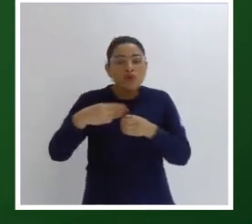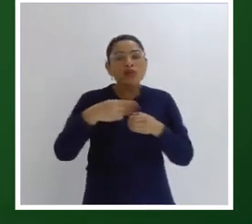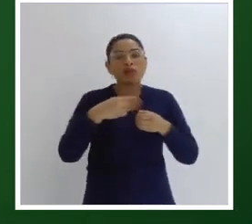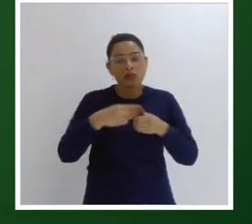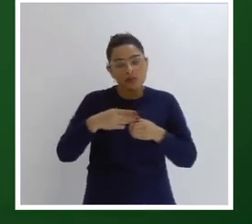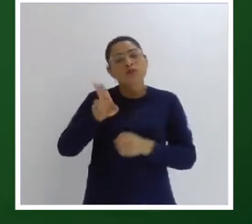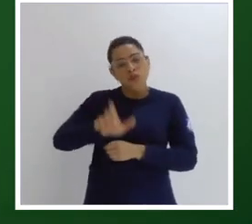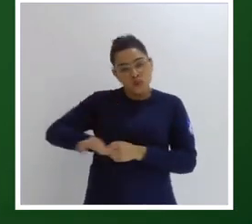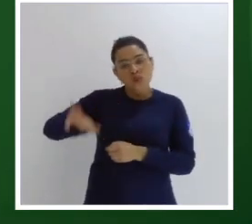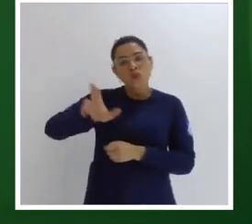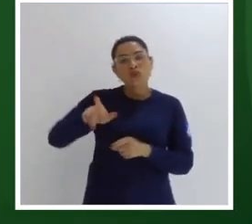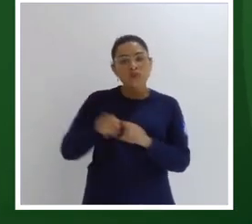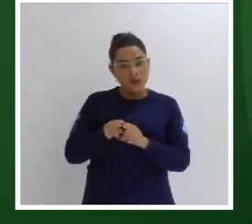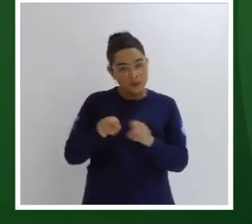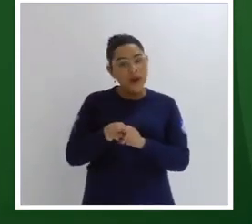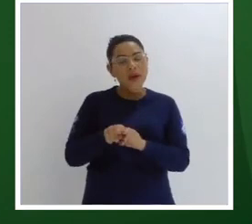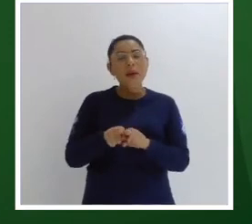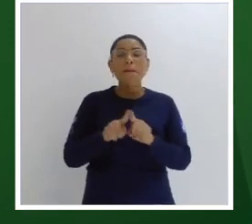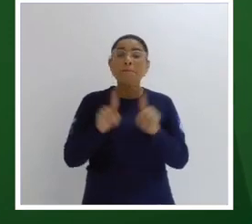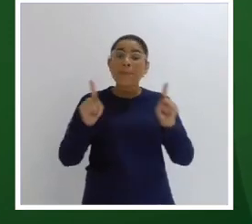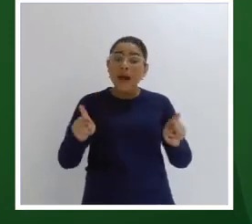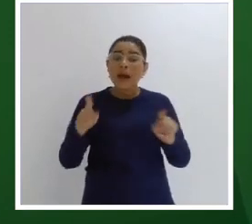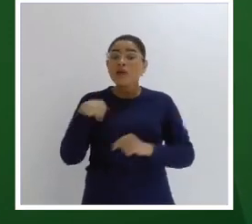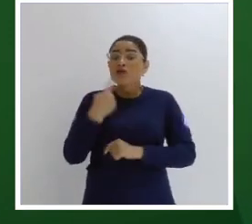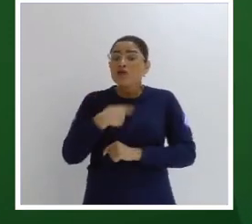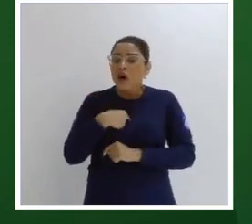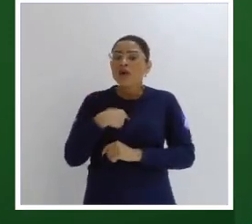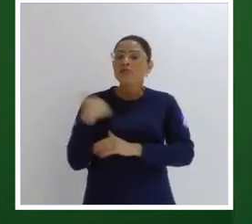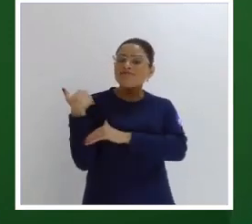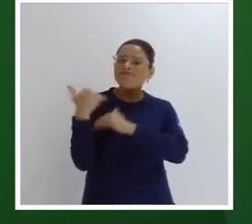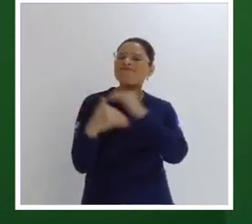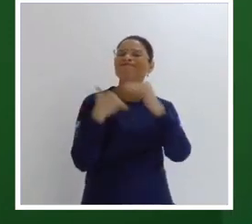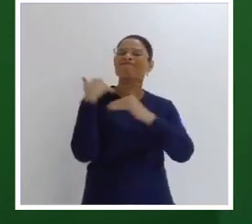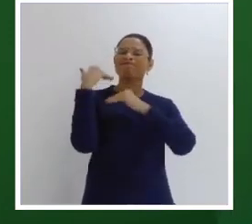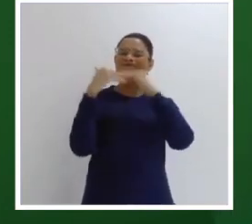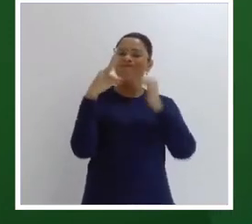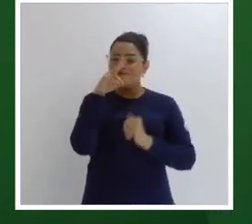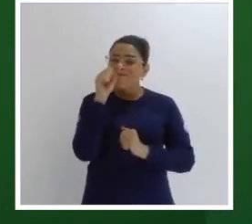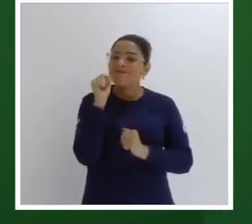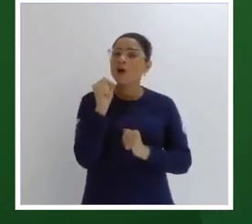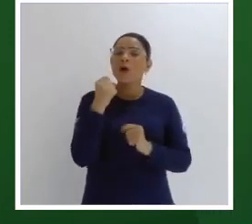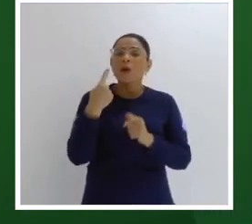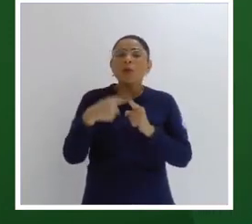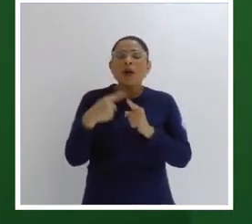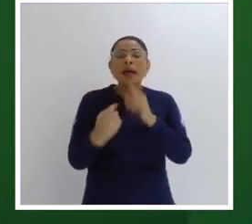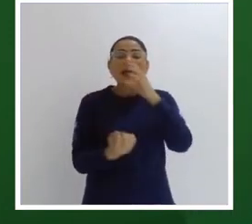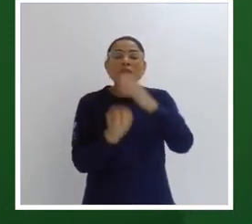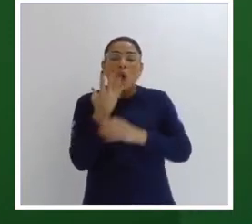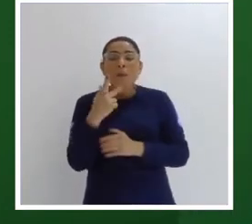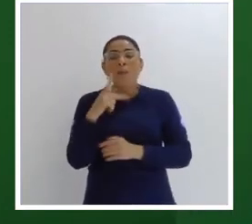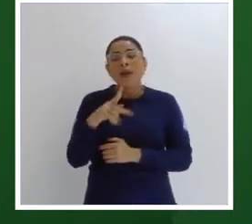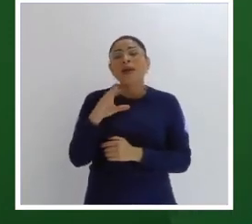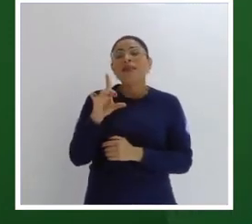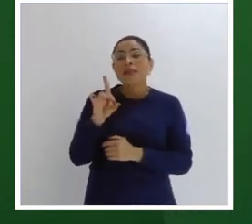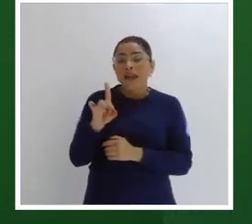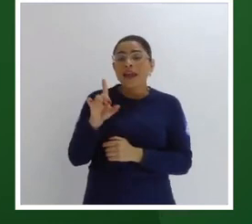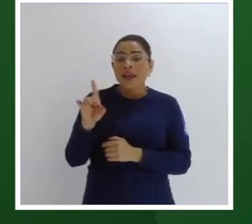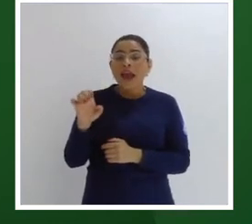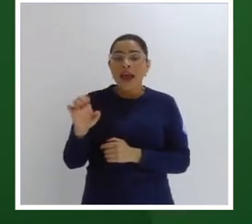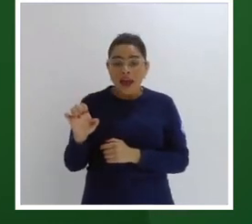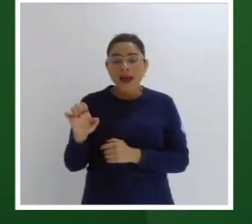utilizam mas nós tivemos um grande avanço com a criação do pdde paulista